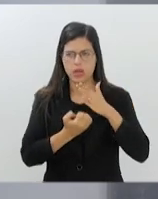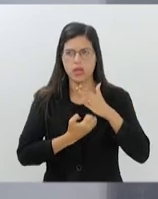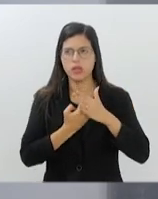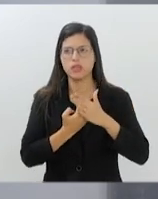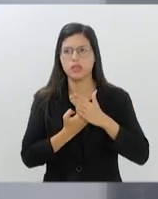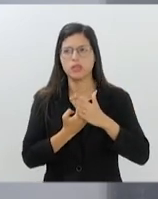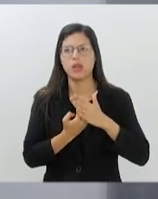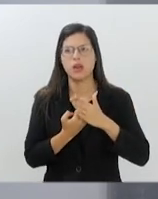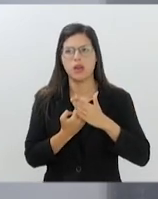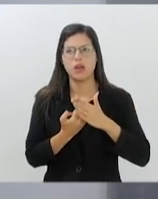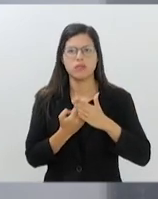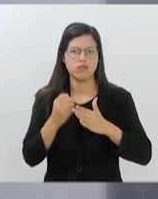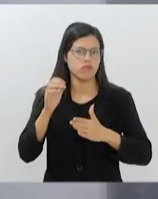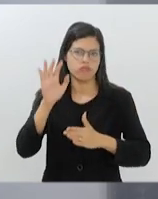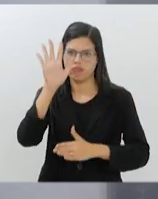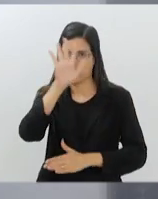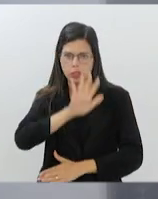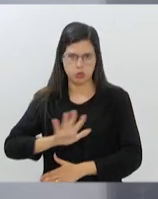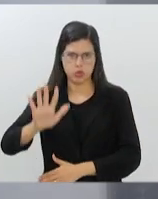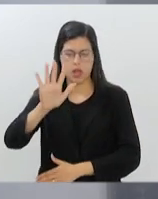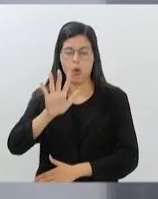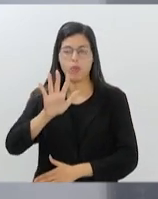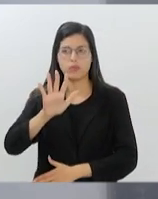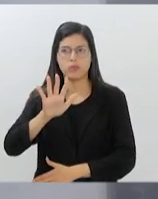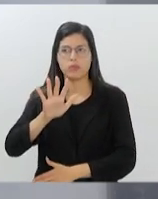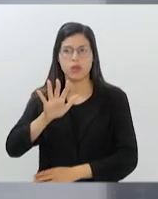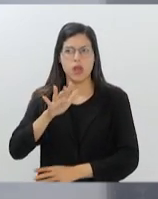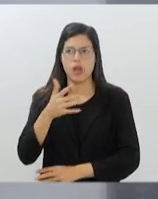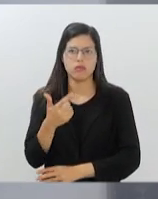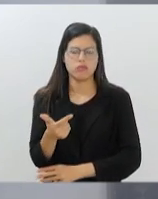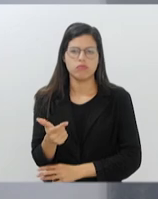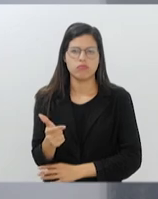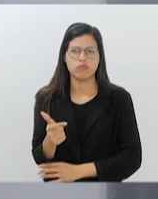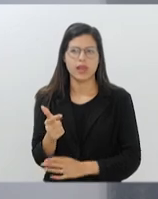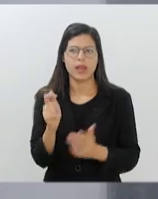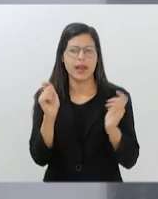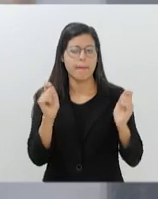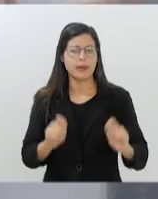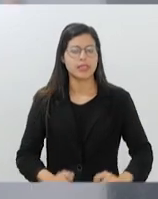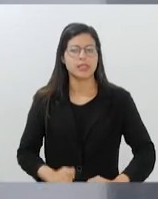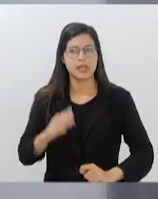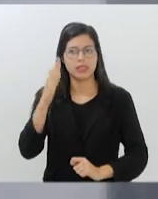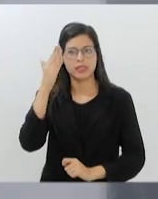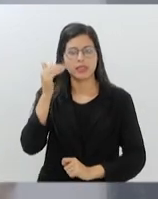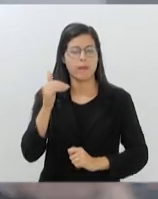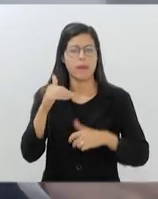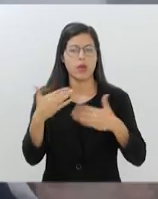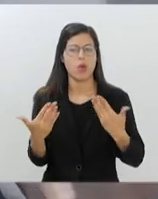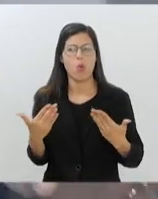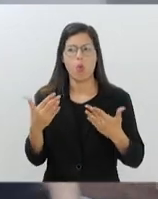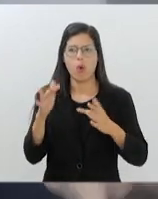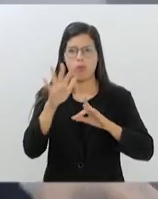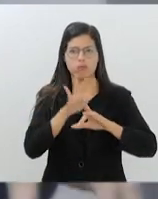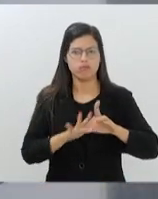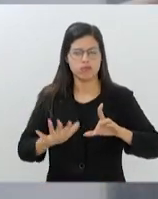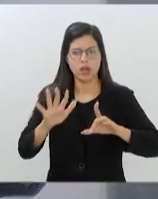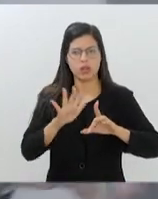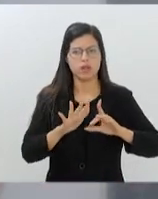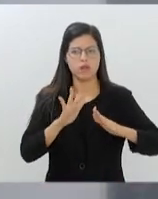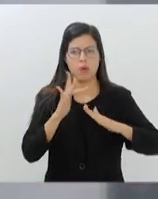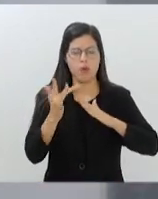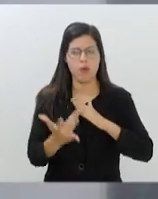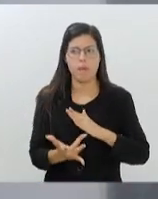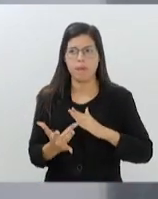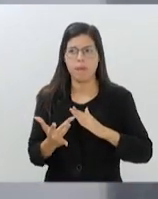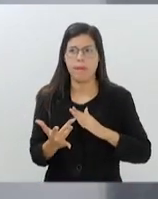nível Nacional elas não têm a expertise de saber em quais são os veículos que elas devem colocar